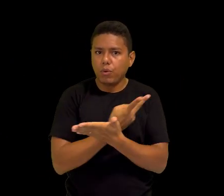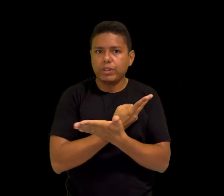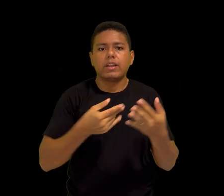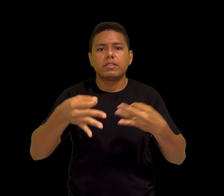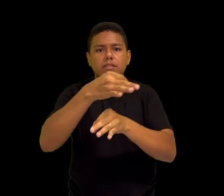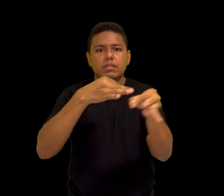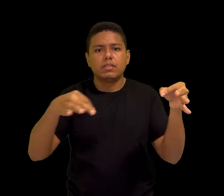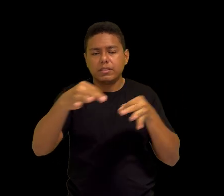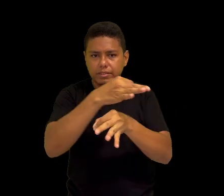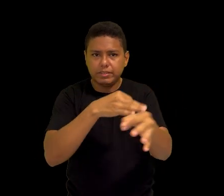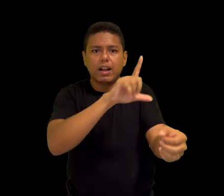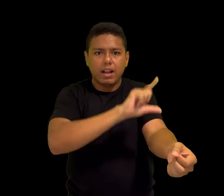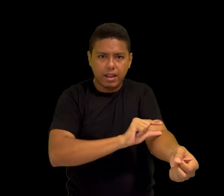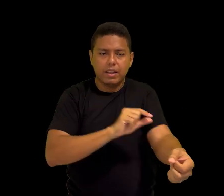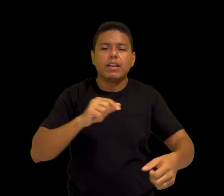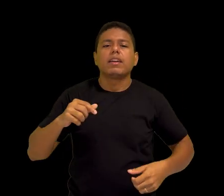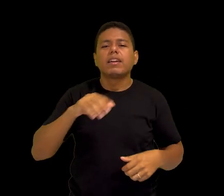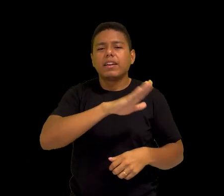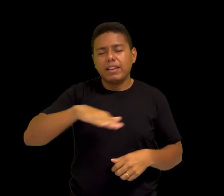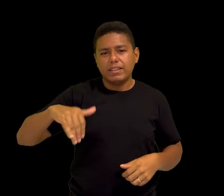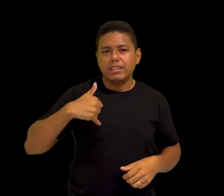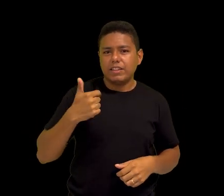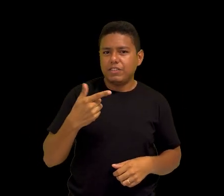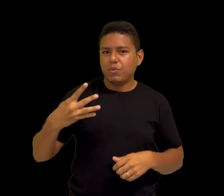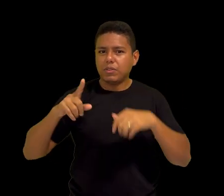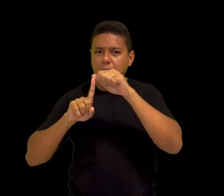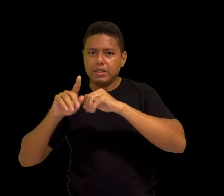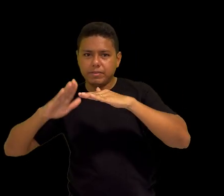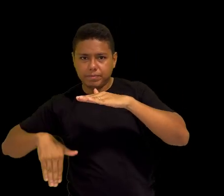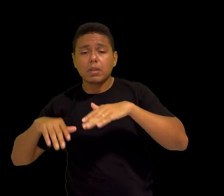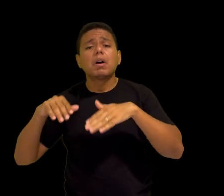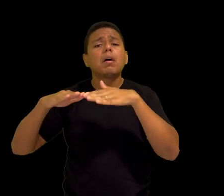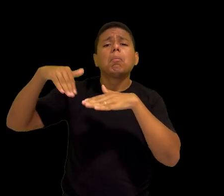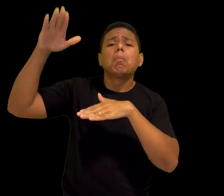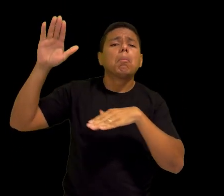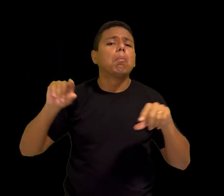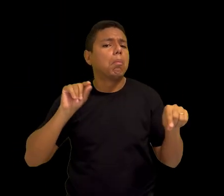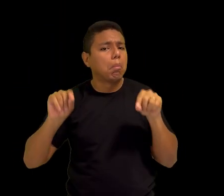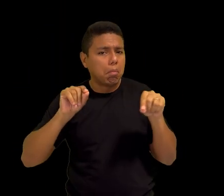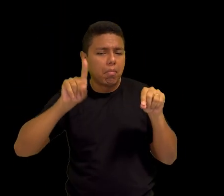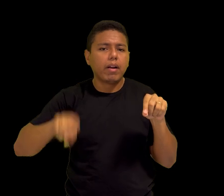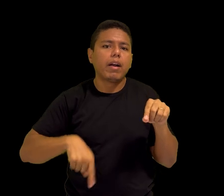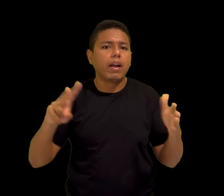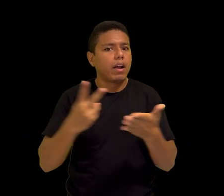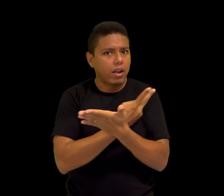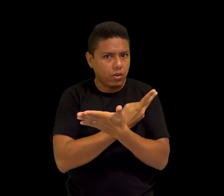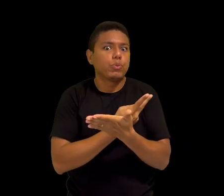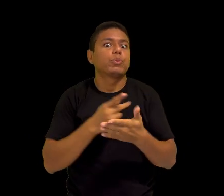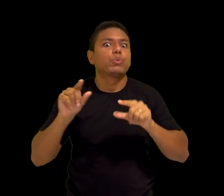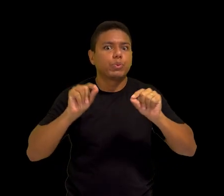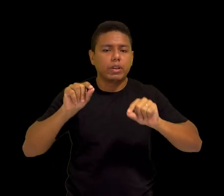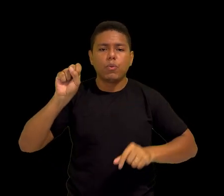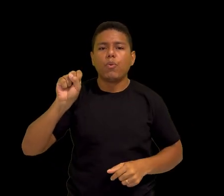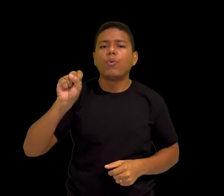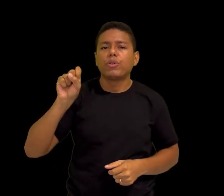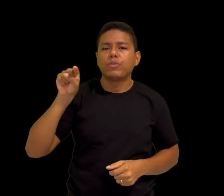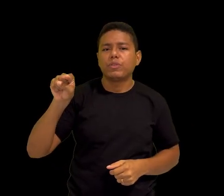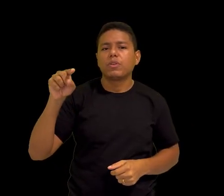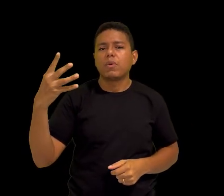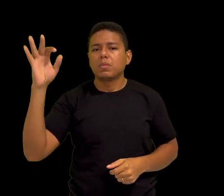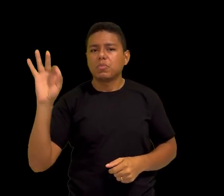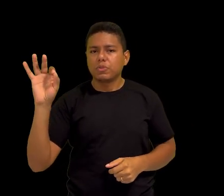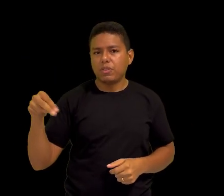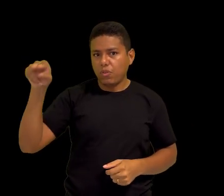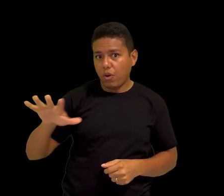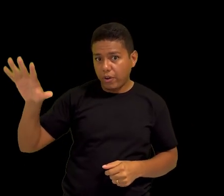crianças menores de 24 meses. Para as crianças de 24 meses ou mais, a prevalência de anemia foi de 8,4% no